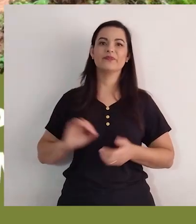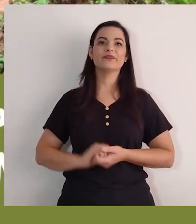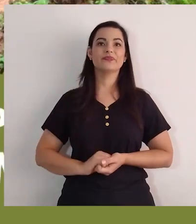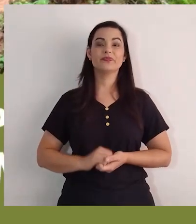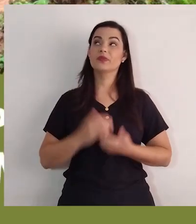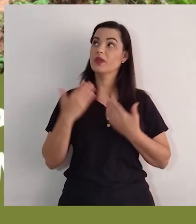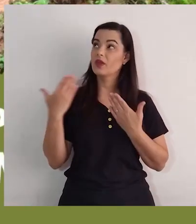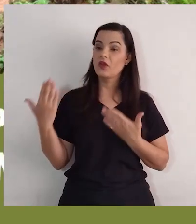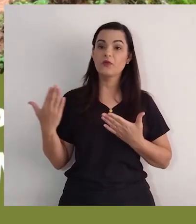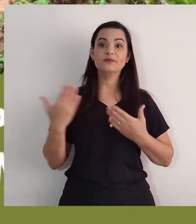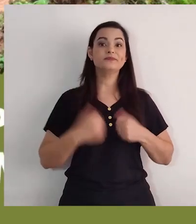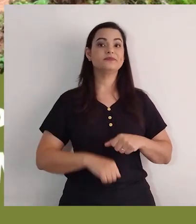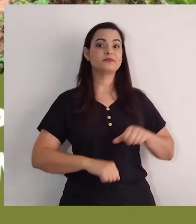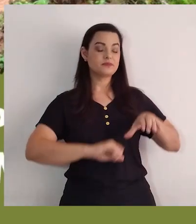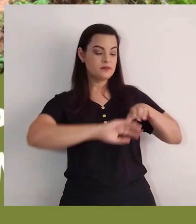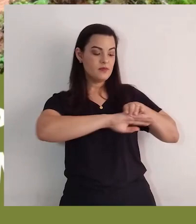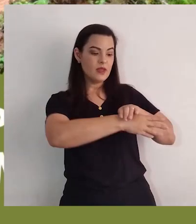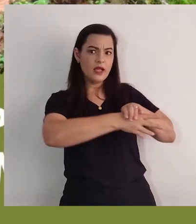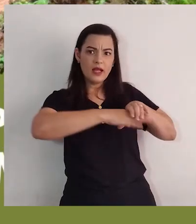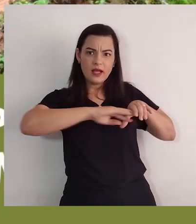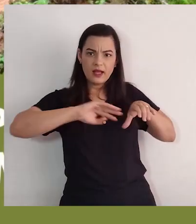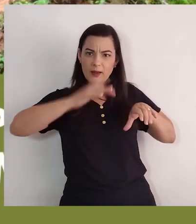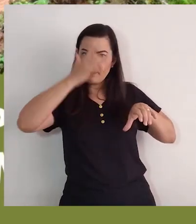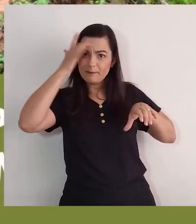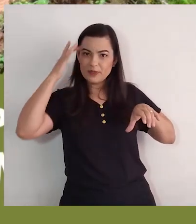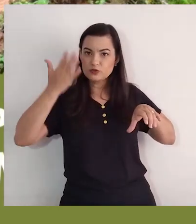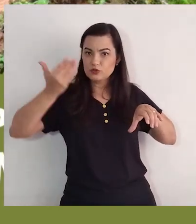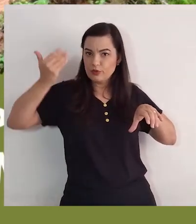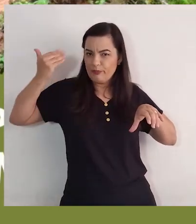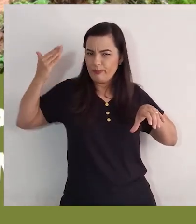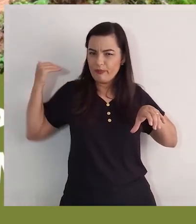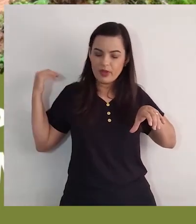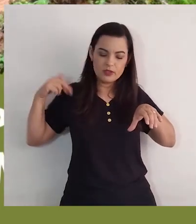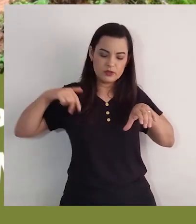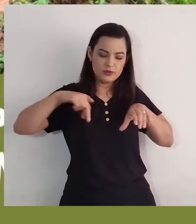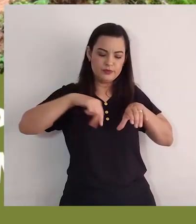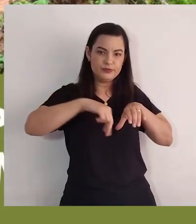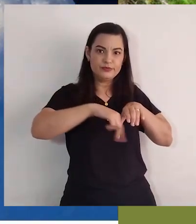As cavernas foram um tipo de moradia para os homens primitivos.